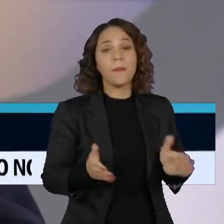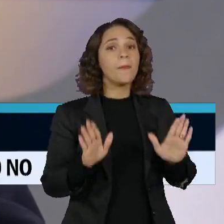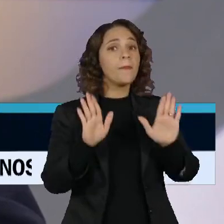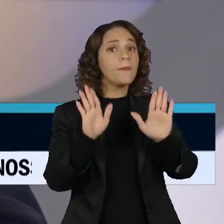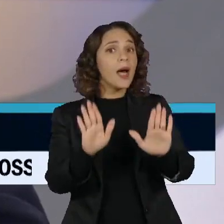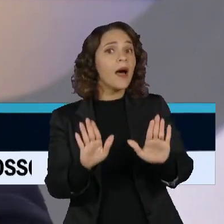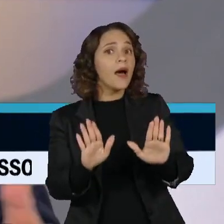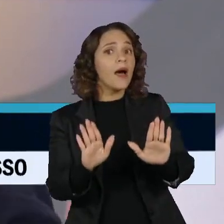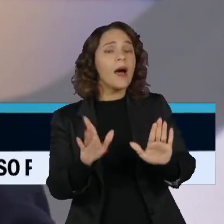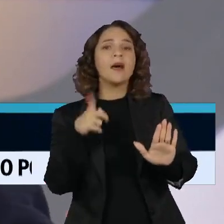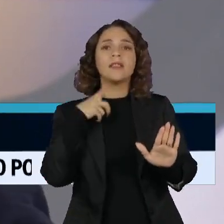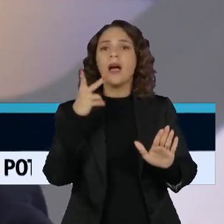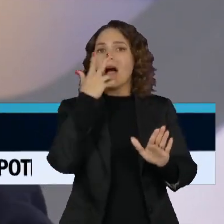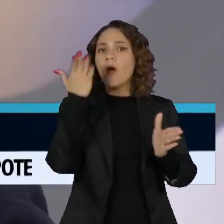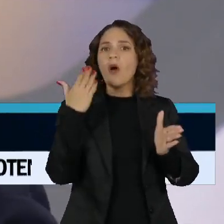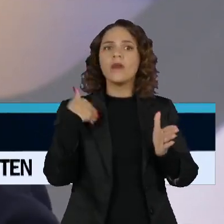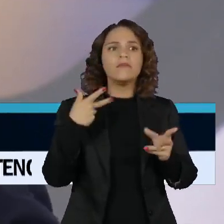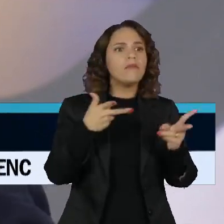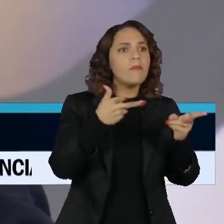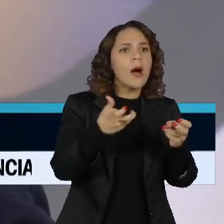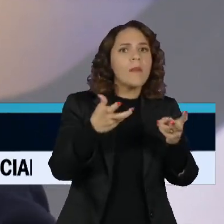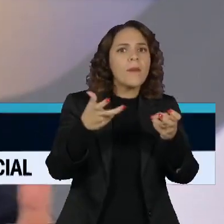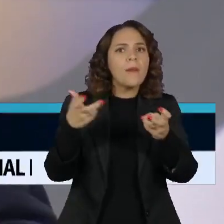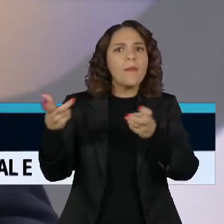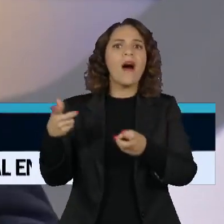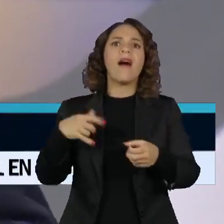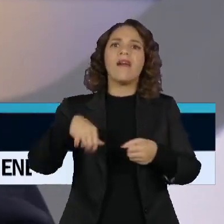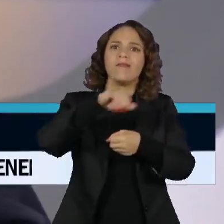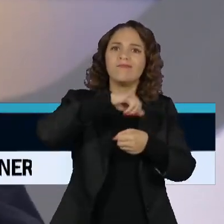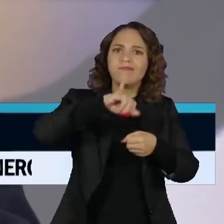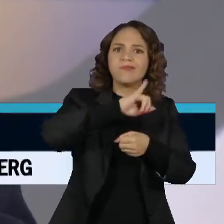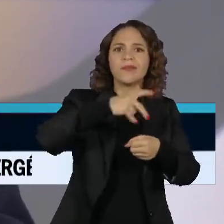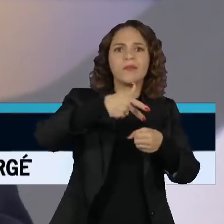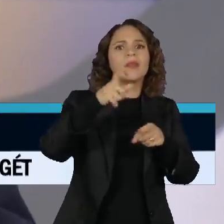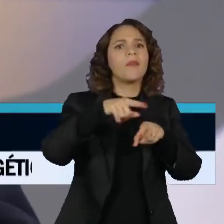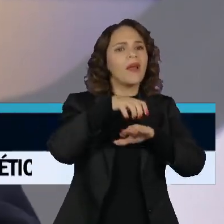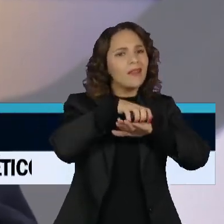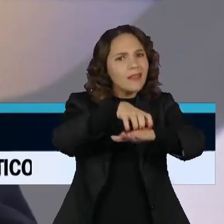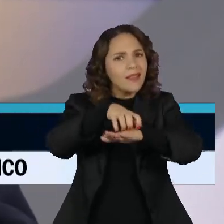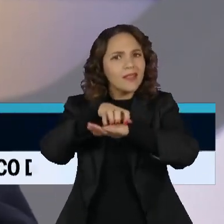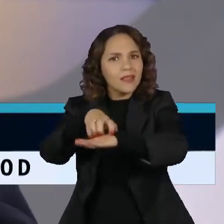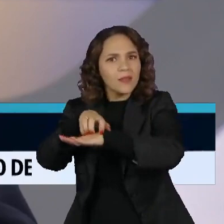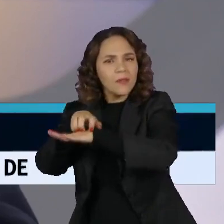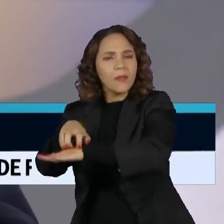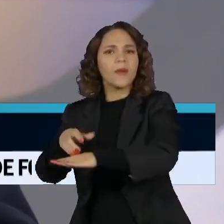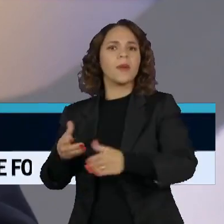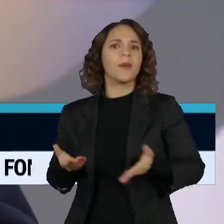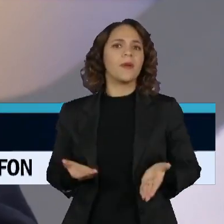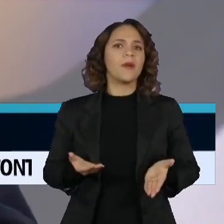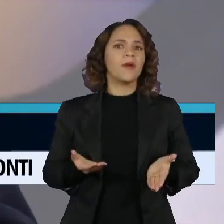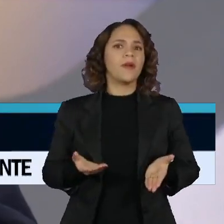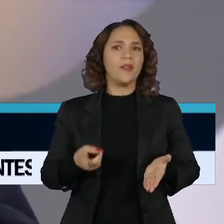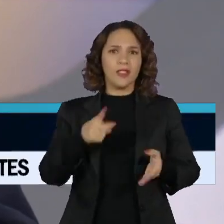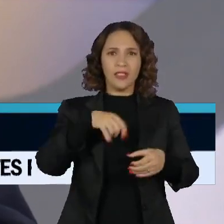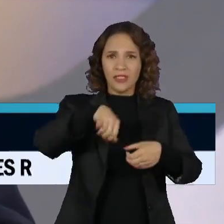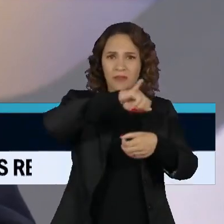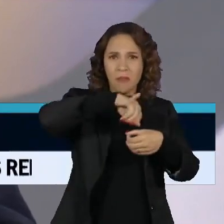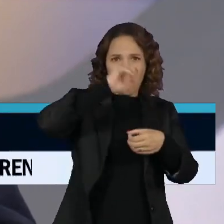Mas, cada vez mais, os combustíveis, o transporte dos carros, o petróleo em si